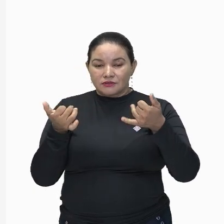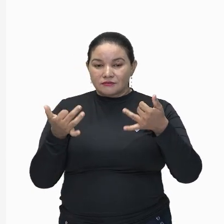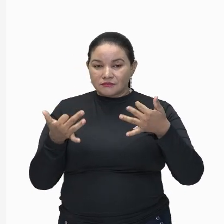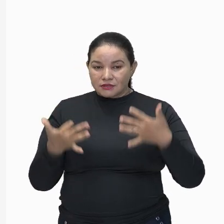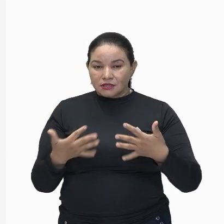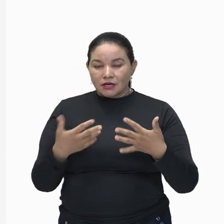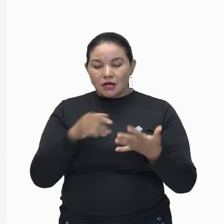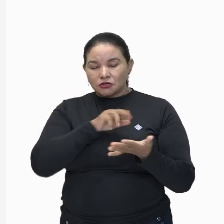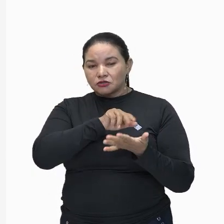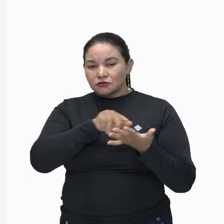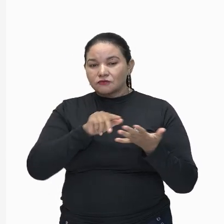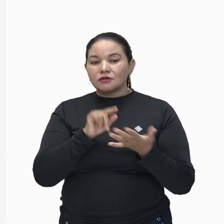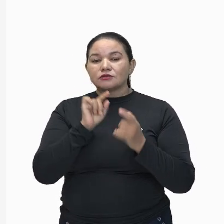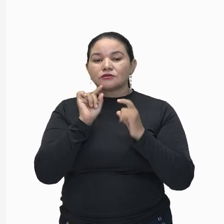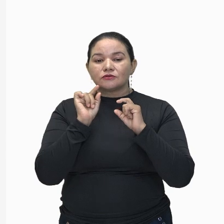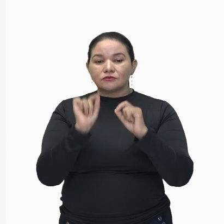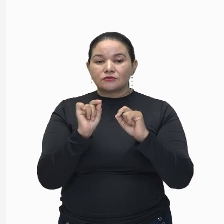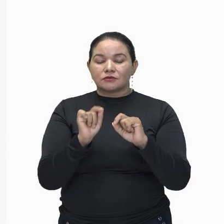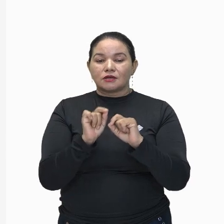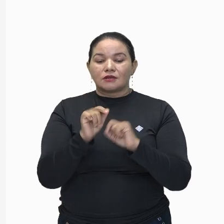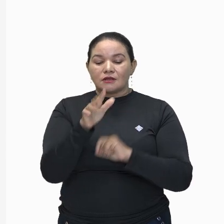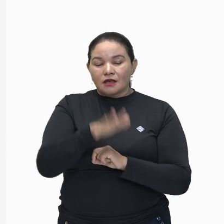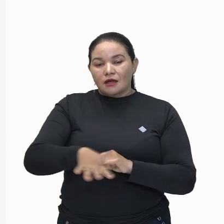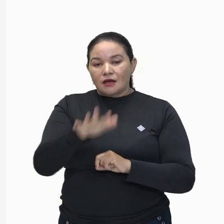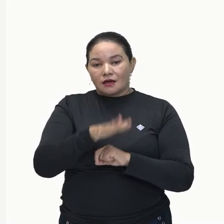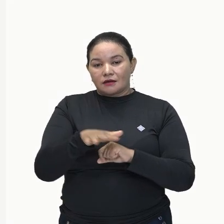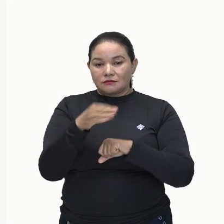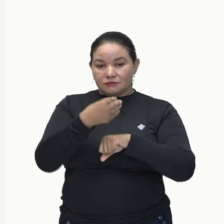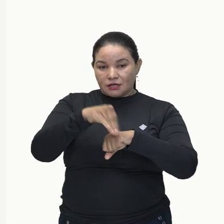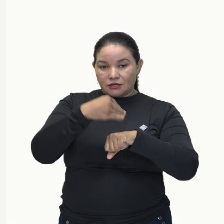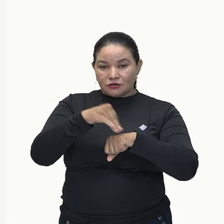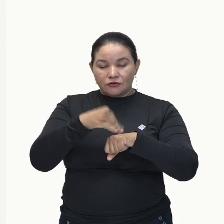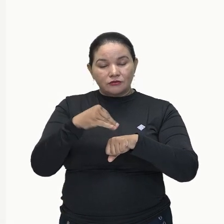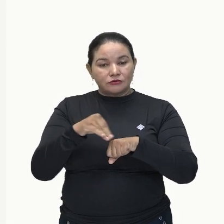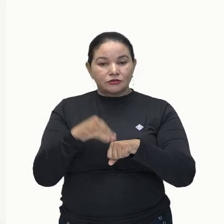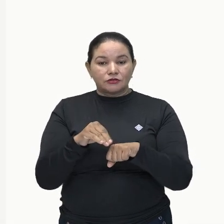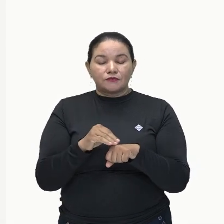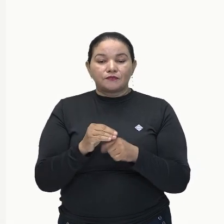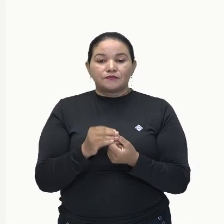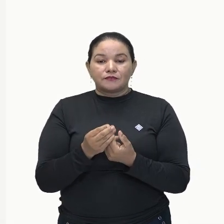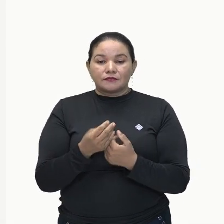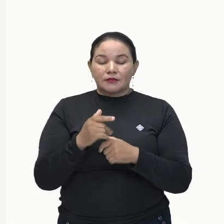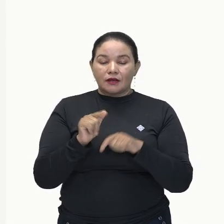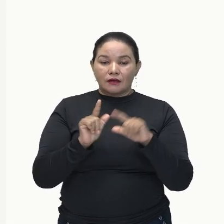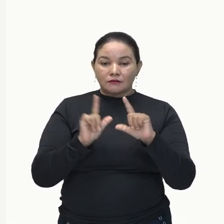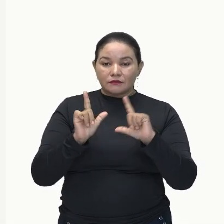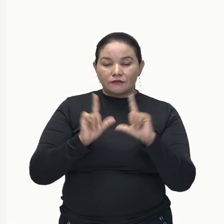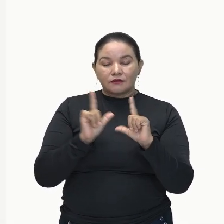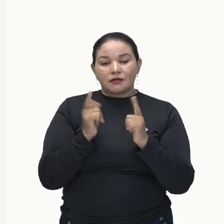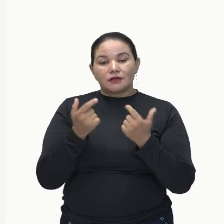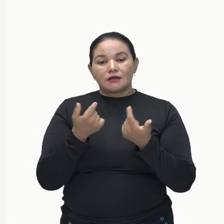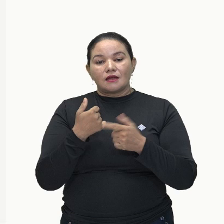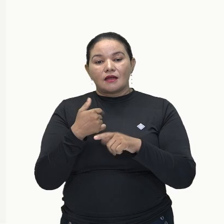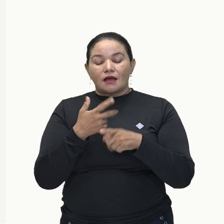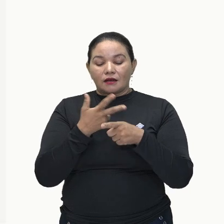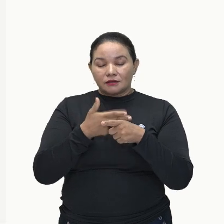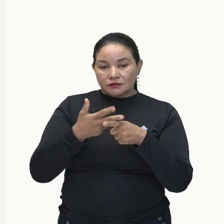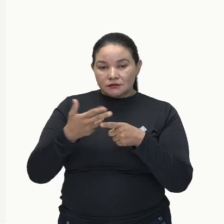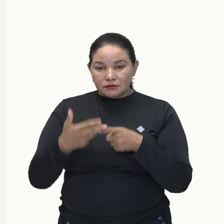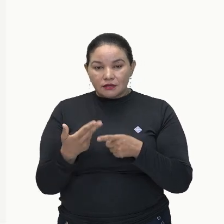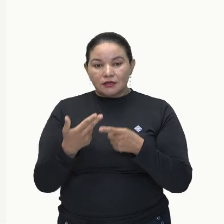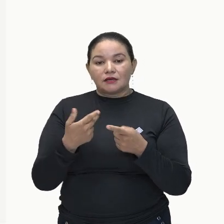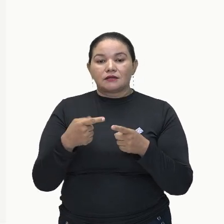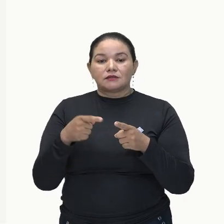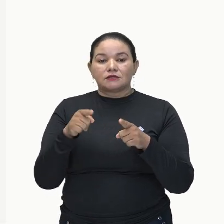tratar sobre arqueologia nas telas de cinema, nas séries, né,